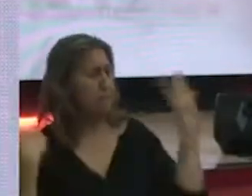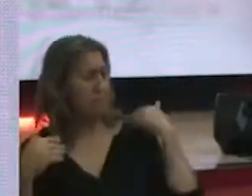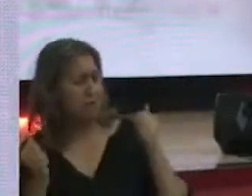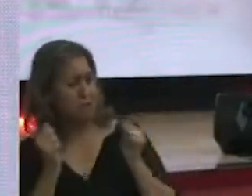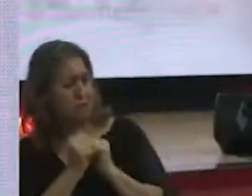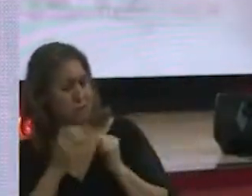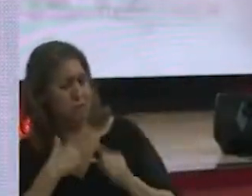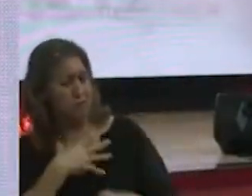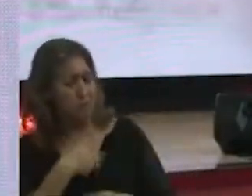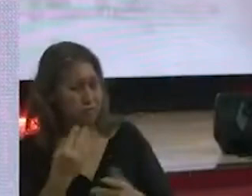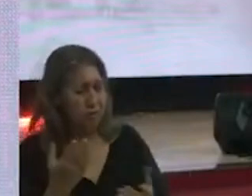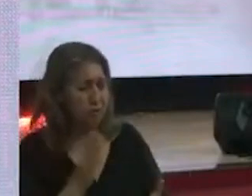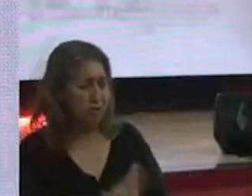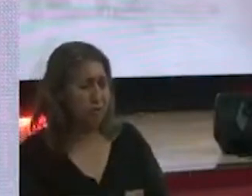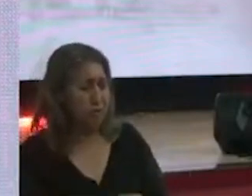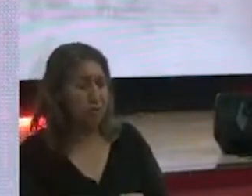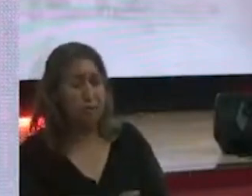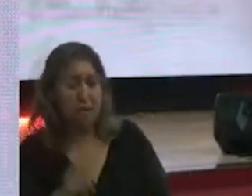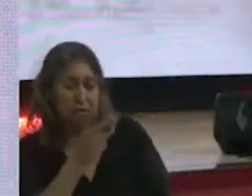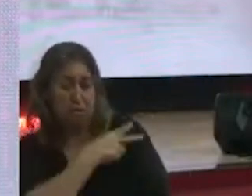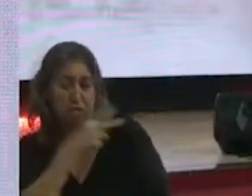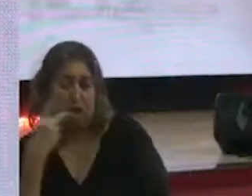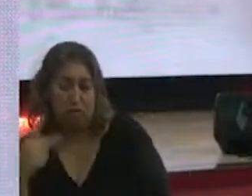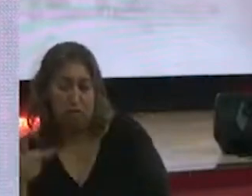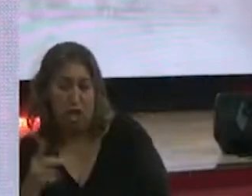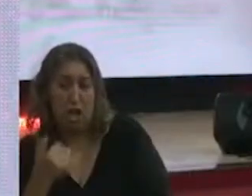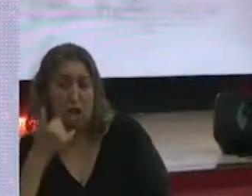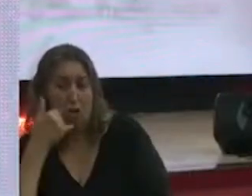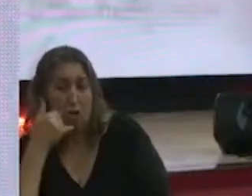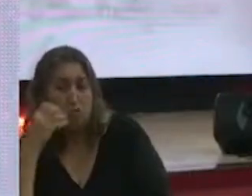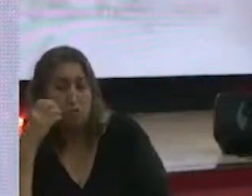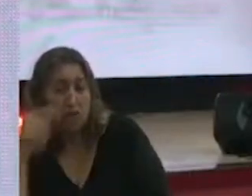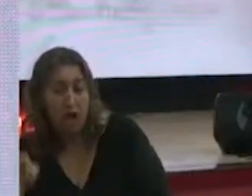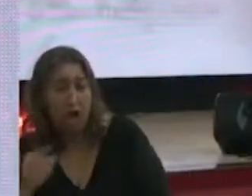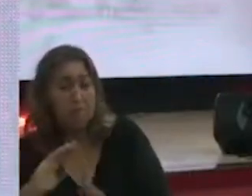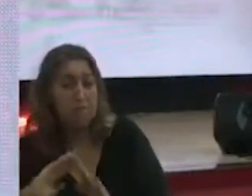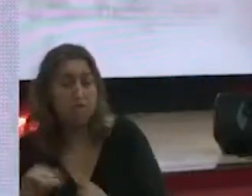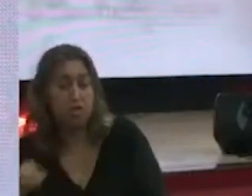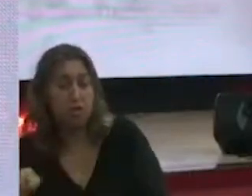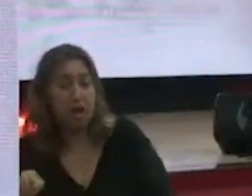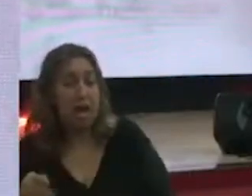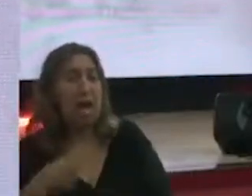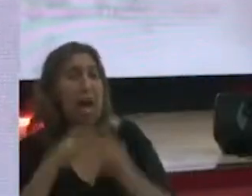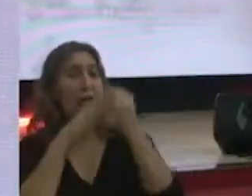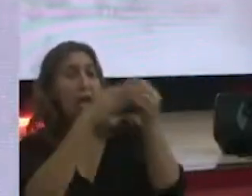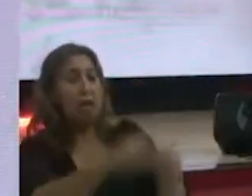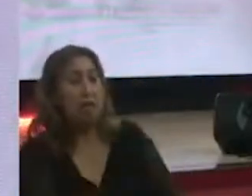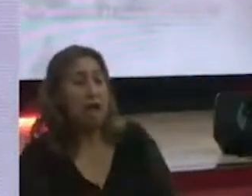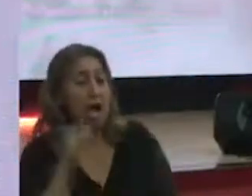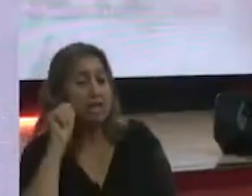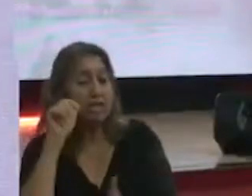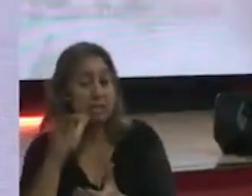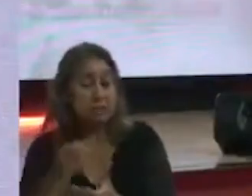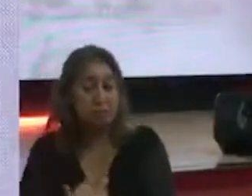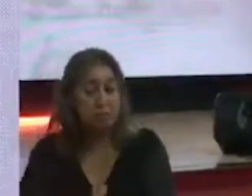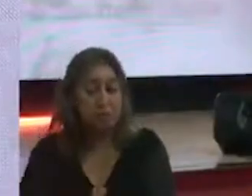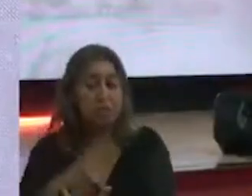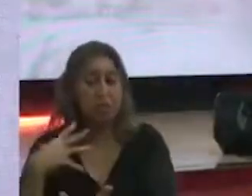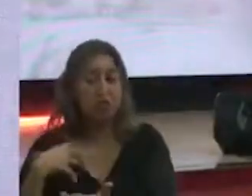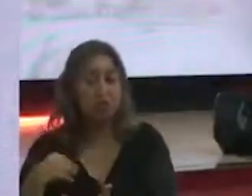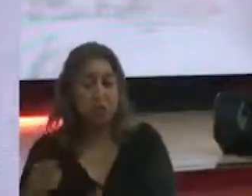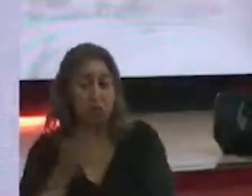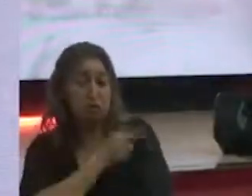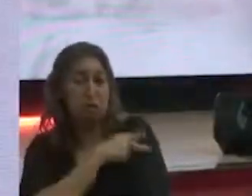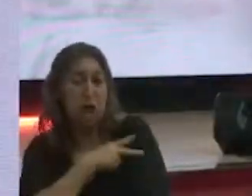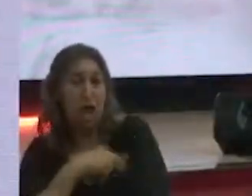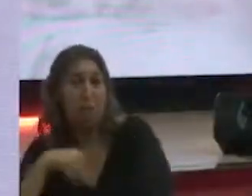filhos mas o patrão dele ligou no celular e pediu para ele levar a esposa do patrão e os filhos no shopping e ele